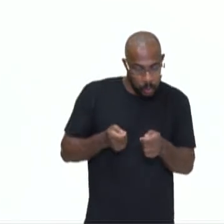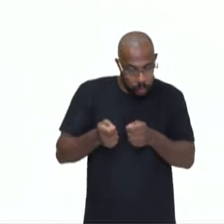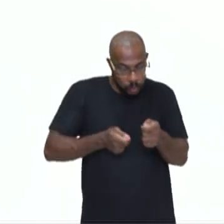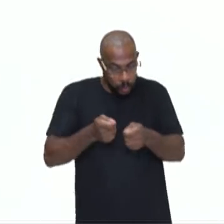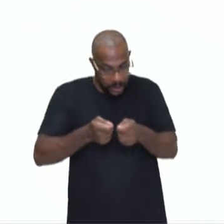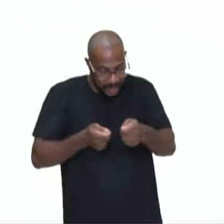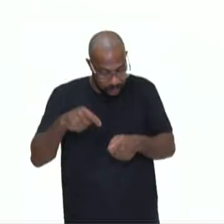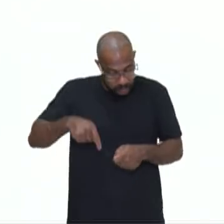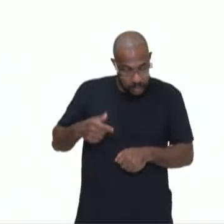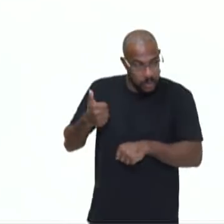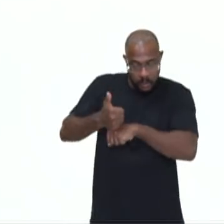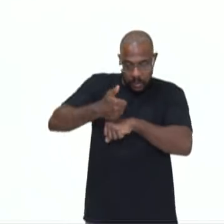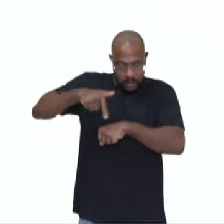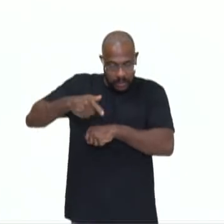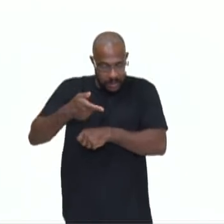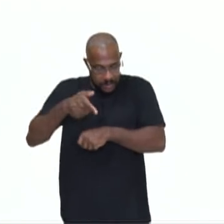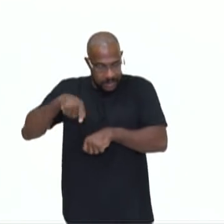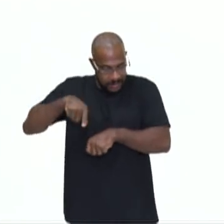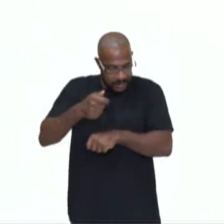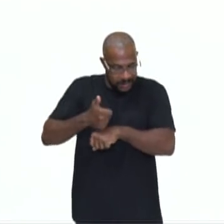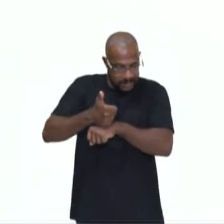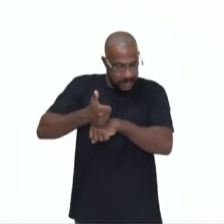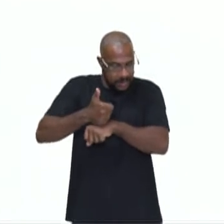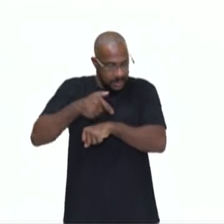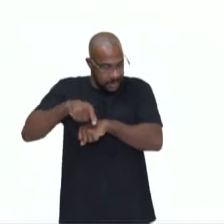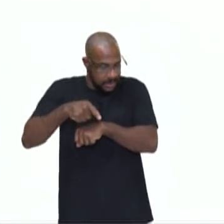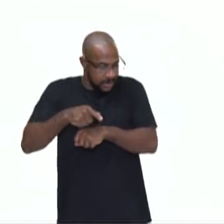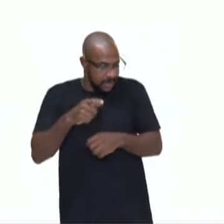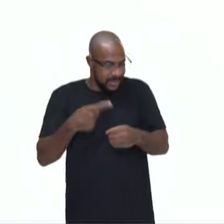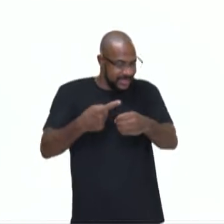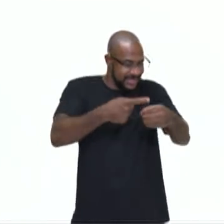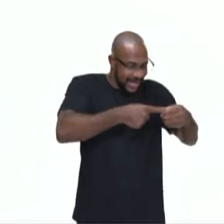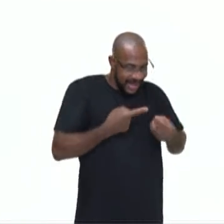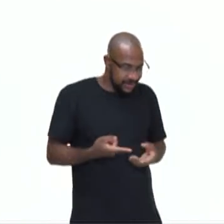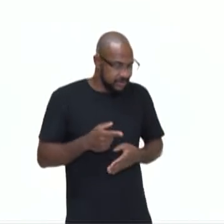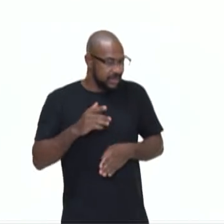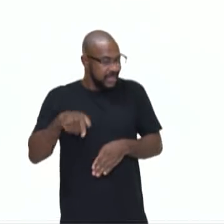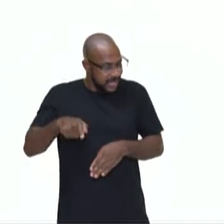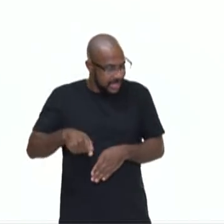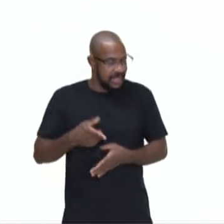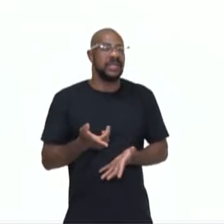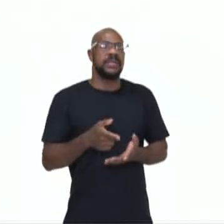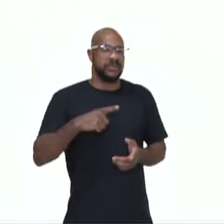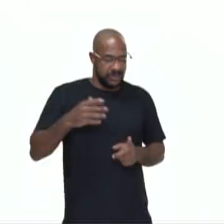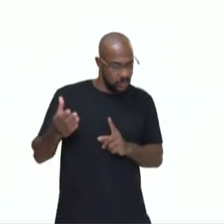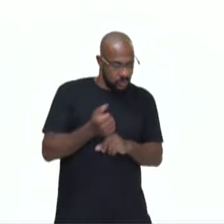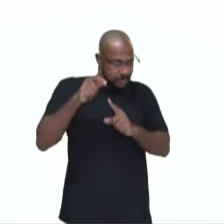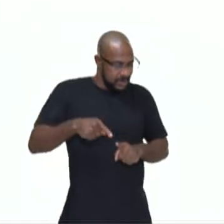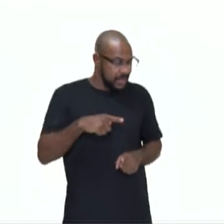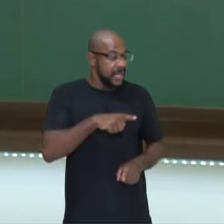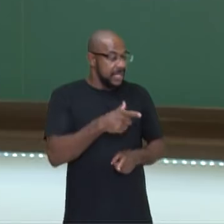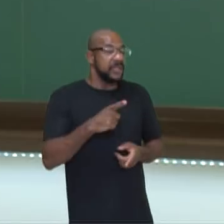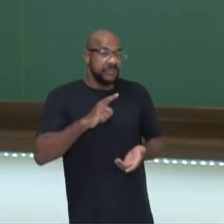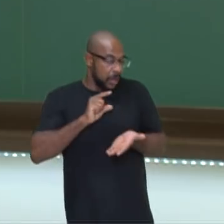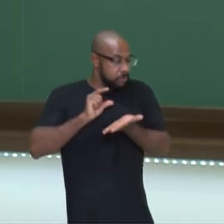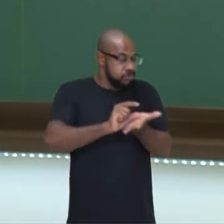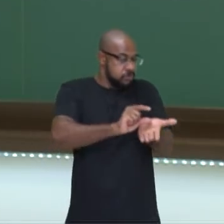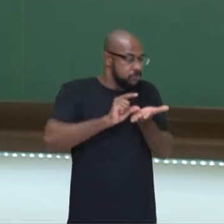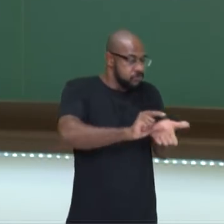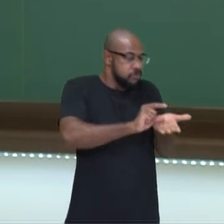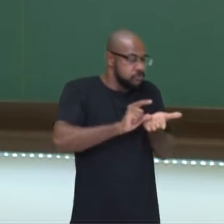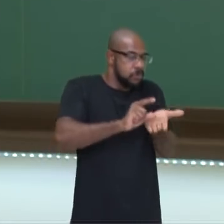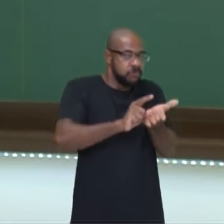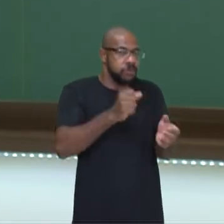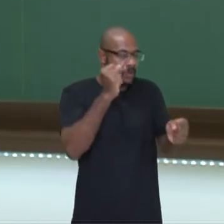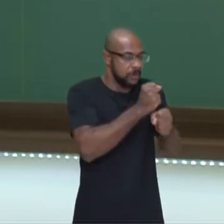dos governadores, recebiam verbas para a construção de escolas, de praças, de igrejas, várias obras.